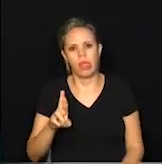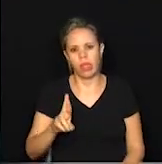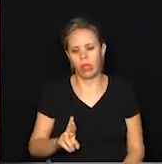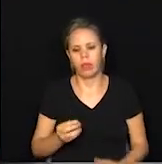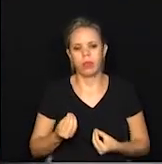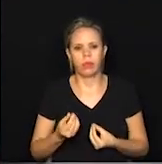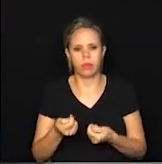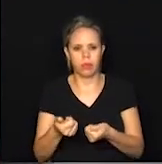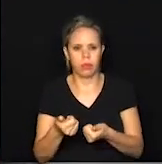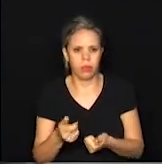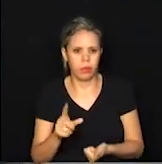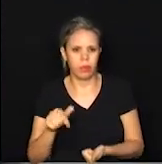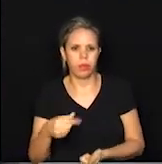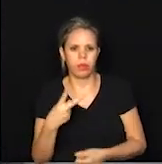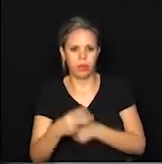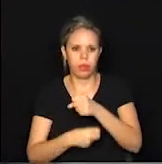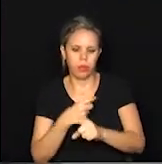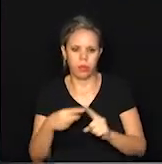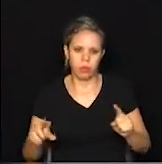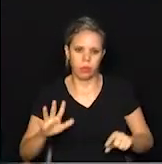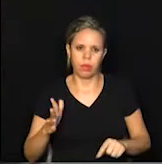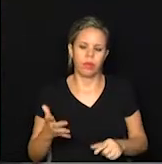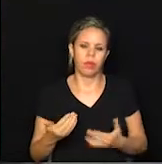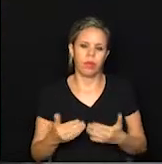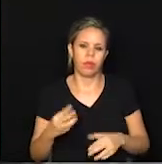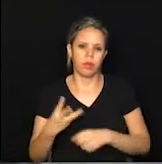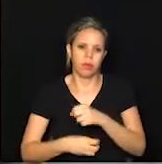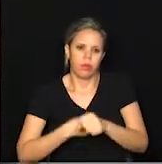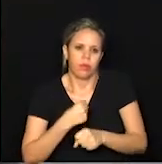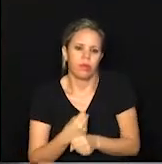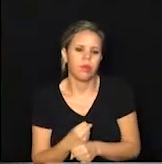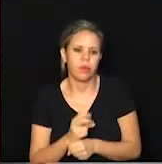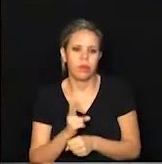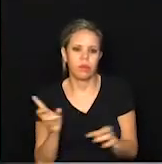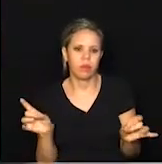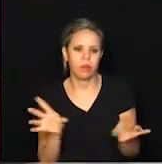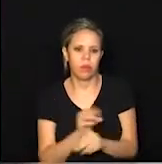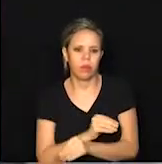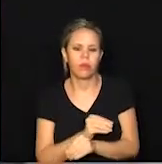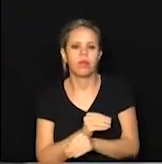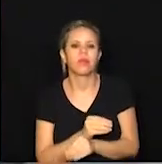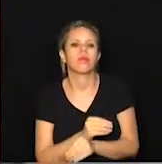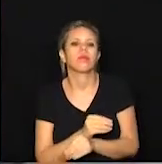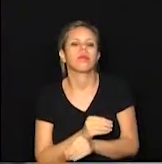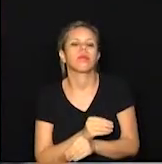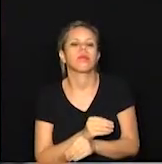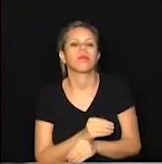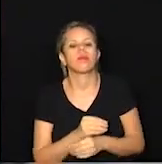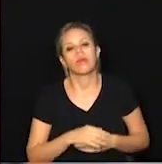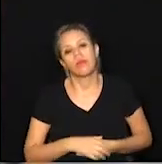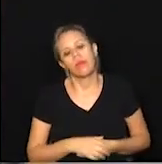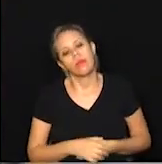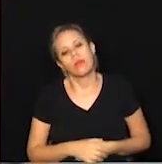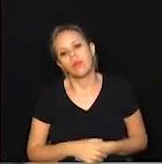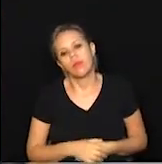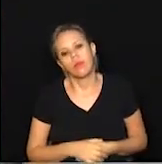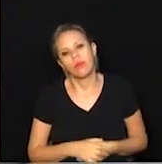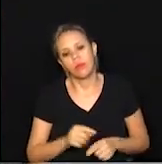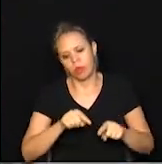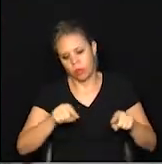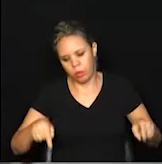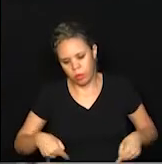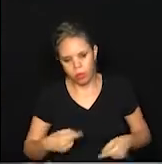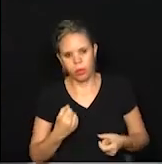concebido, acredito que mais ou menos 2 anos e meio, para mais 3 anos estará pronto. Ele está específico de quadras para